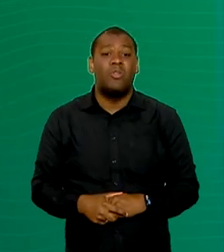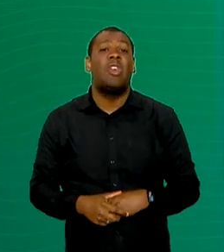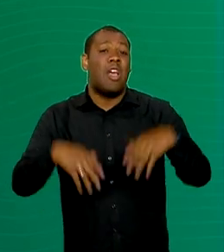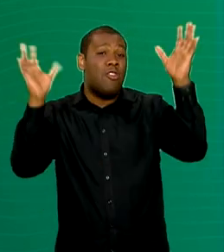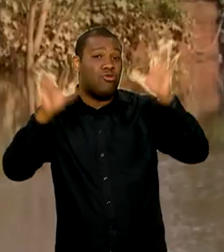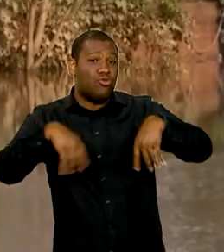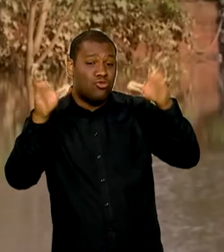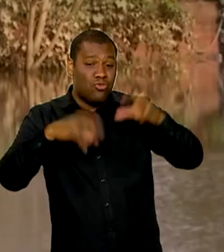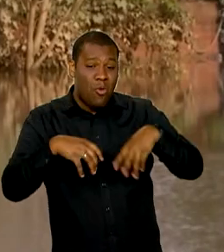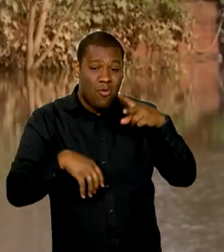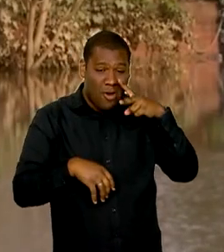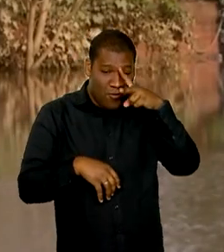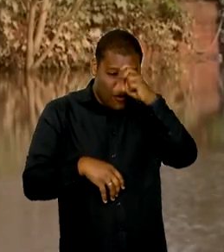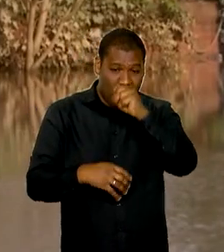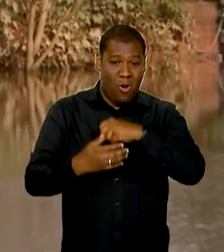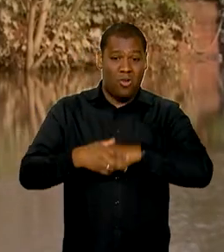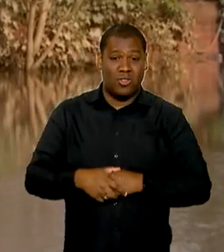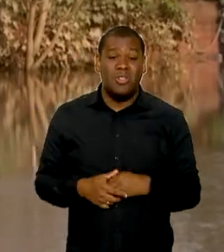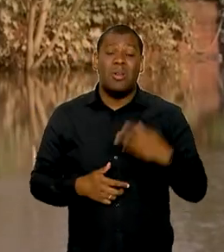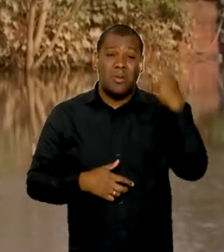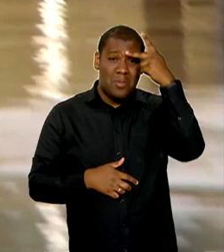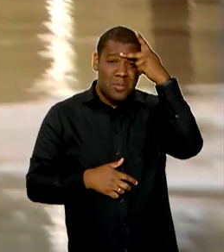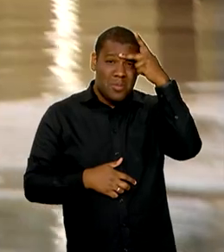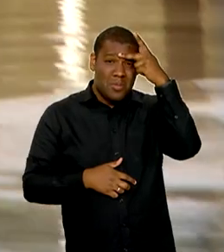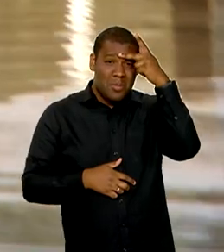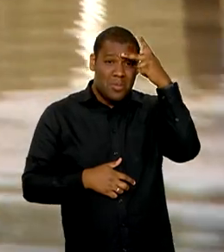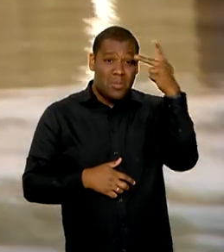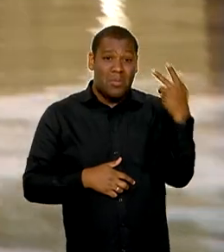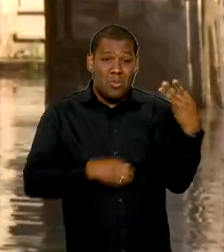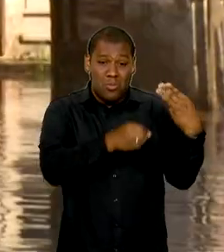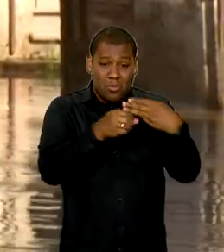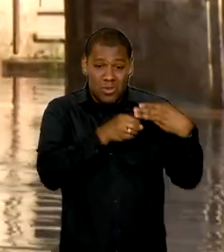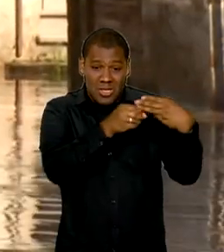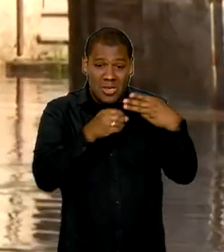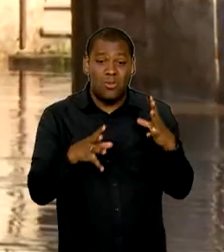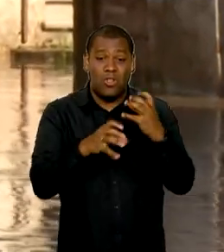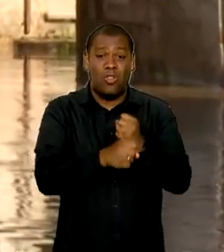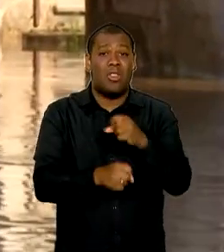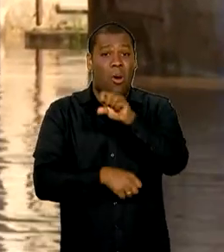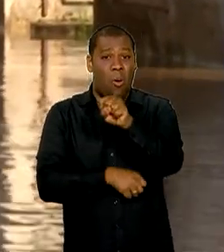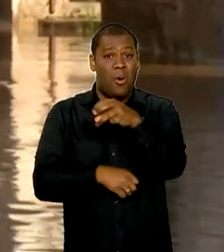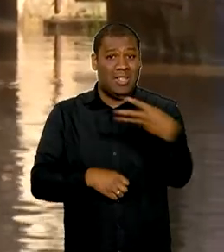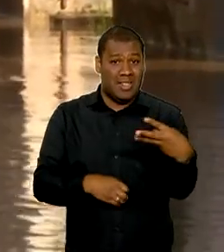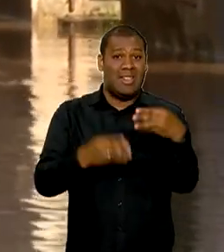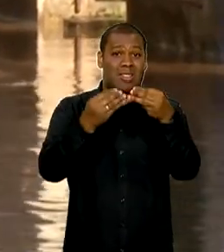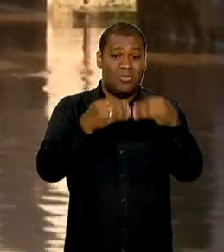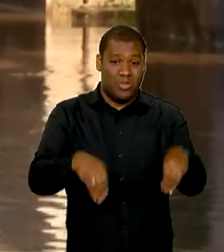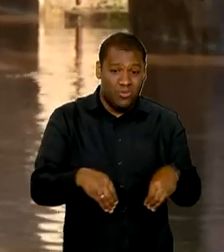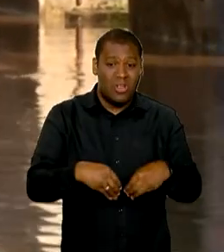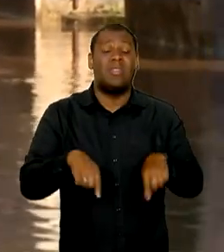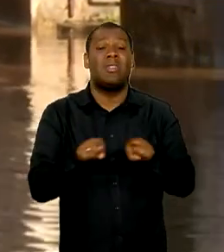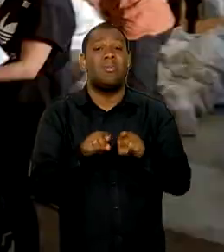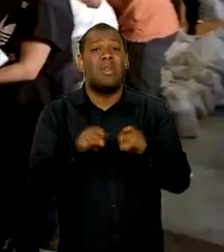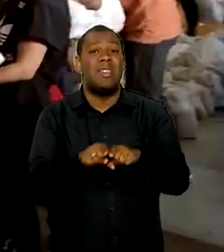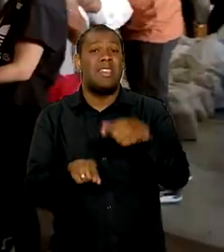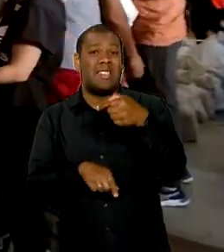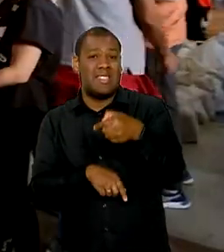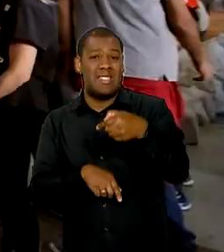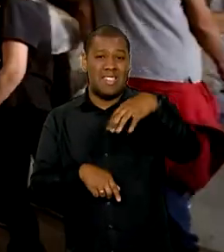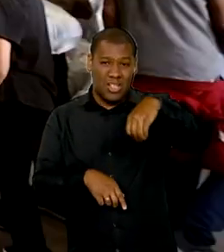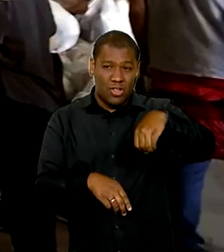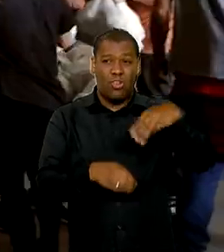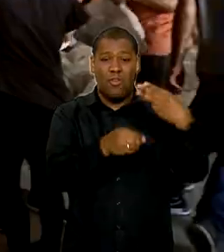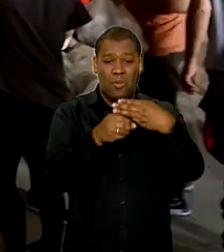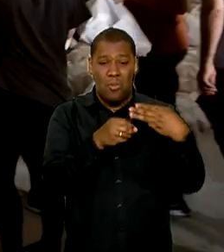tempestades causaram estragos em pelo menos 83 municípios, sendo que 79 já têm situação de